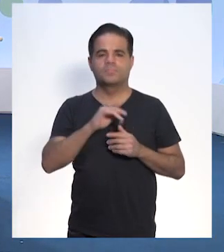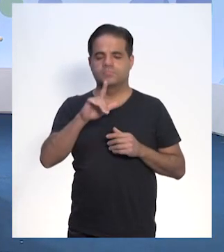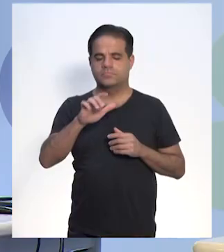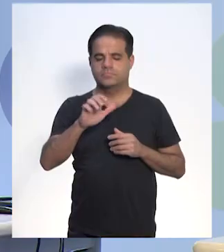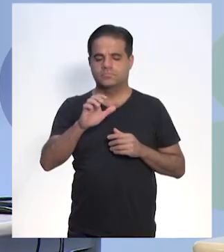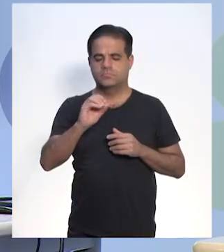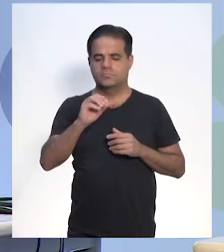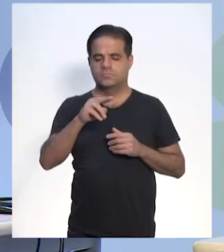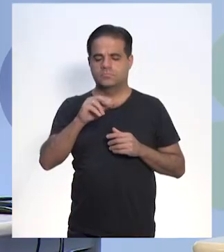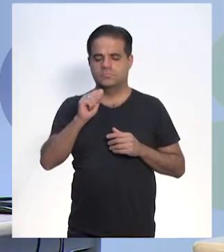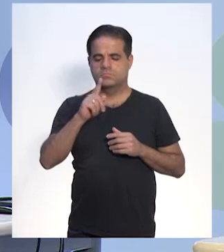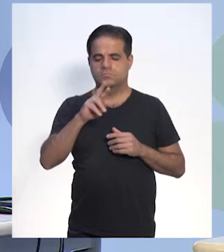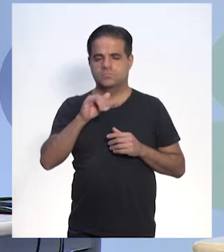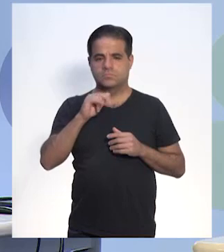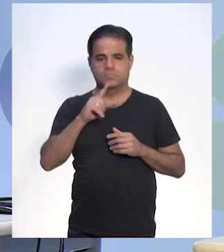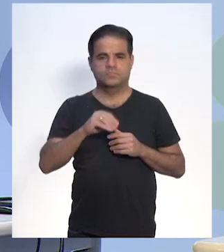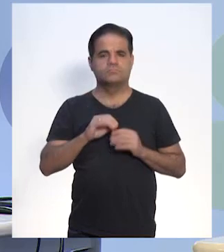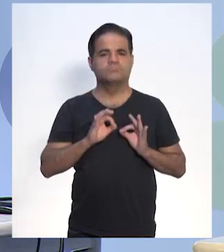abordado é o amor.